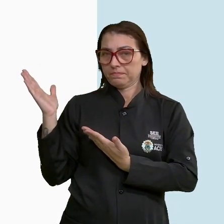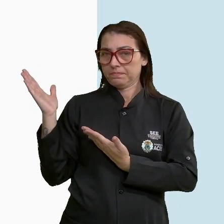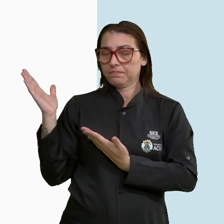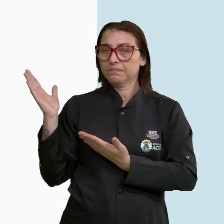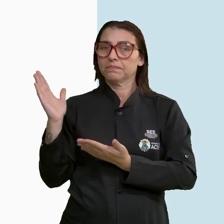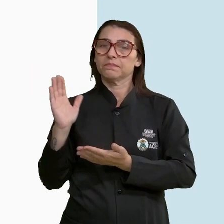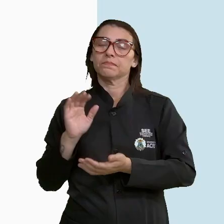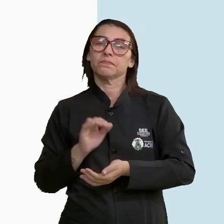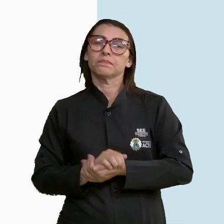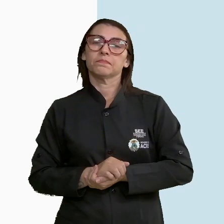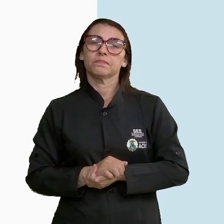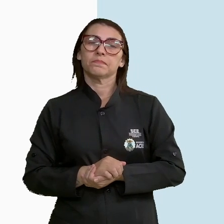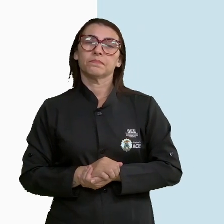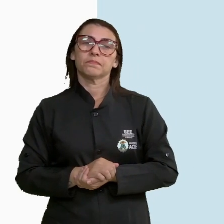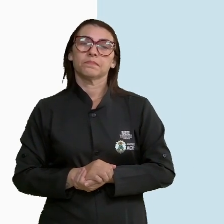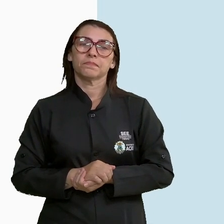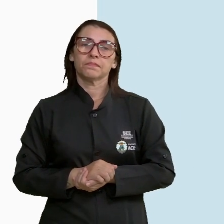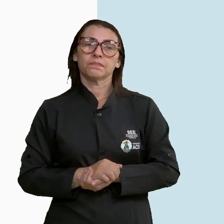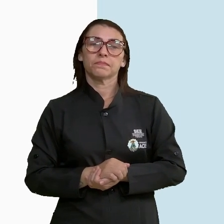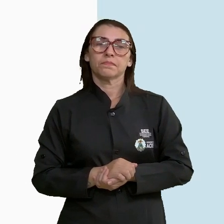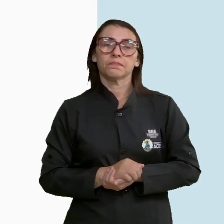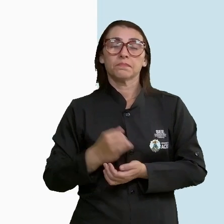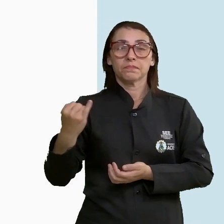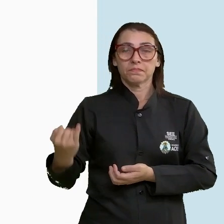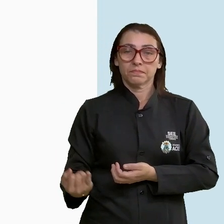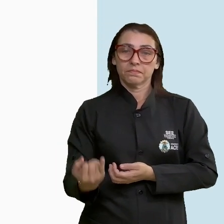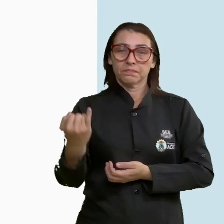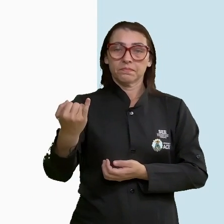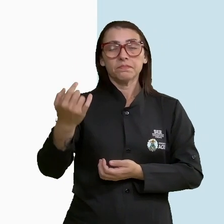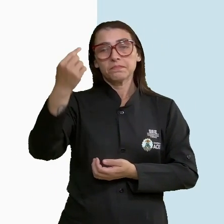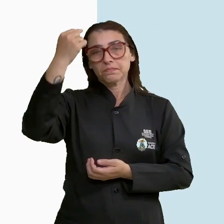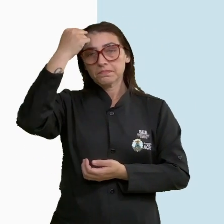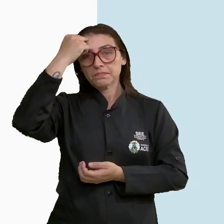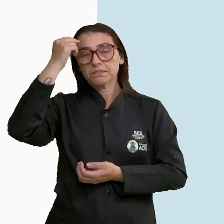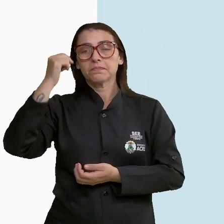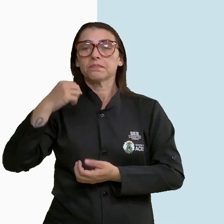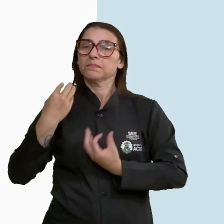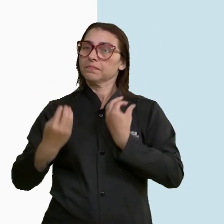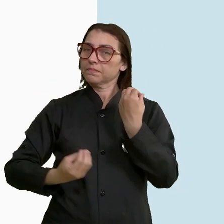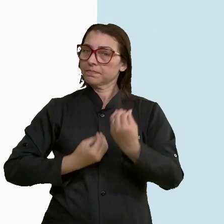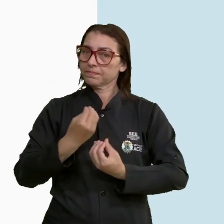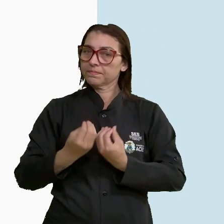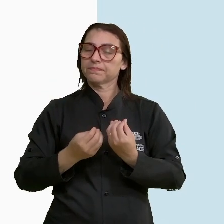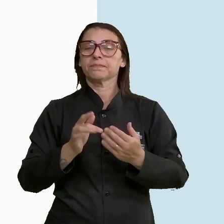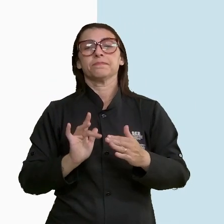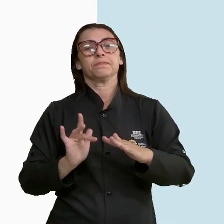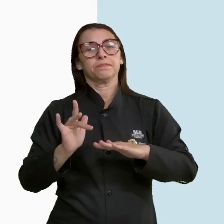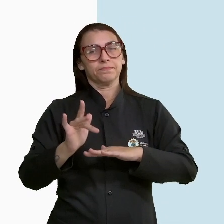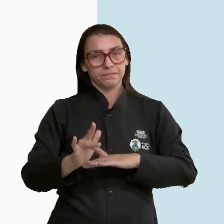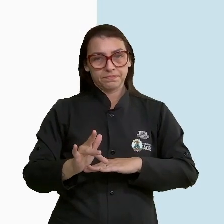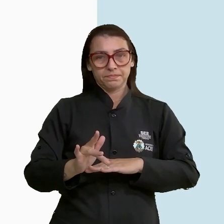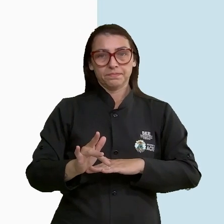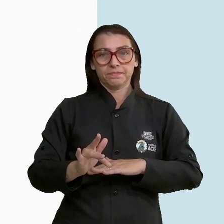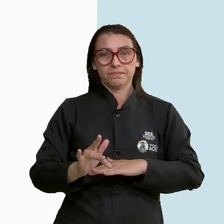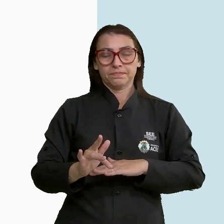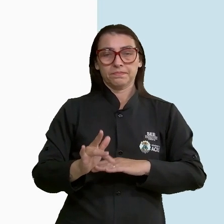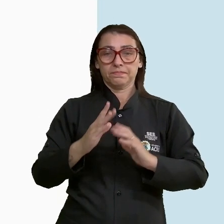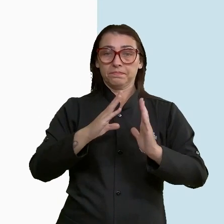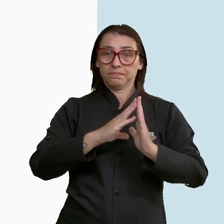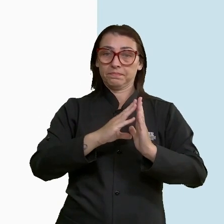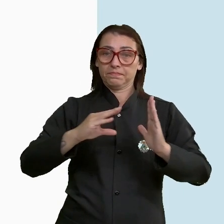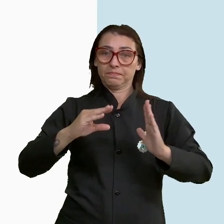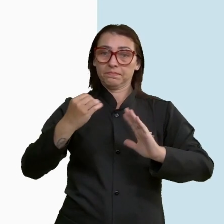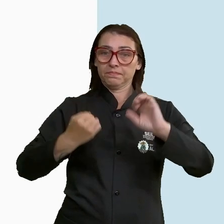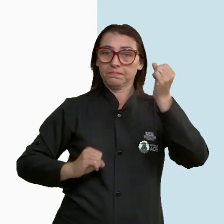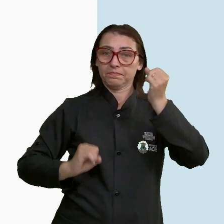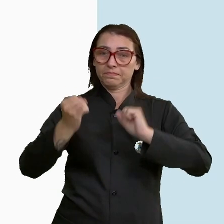Então, isso é importante a gente refletir. Como as redes sociais, elas são vitrines da